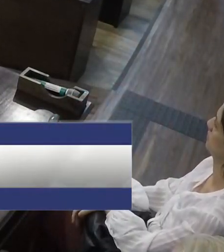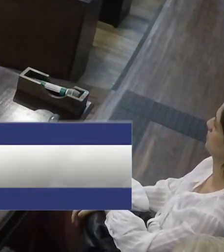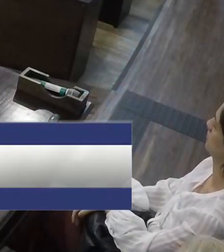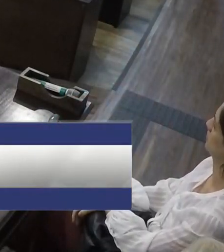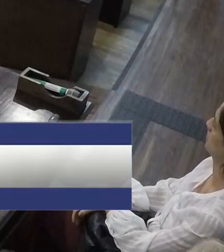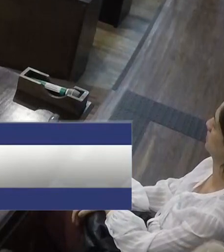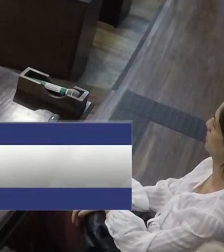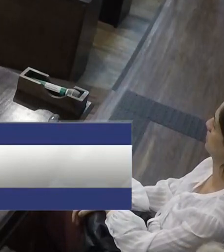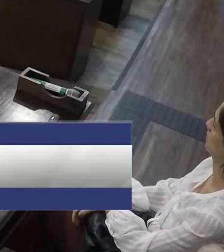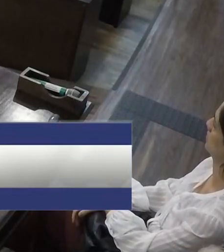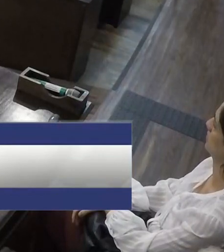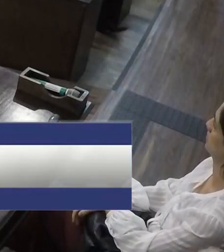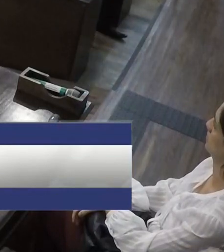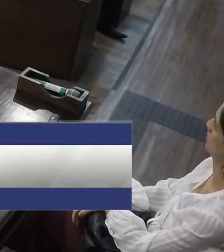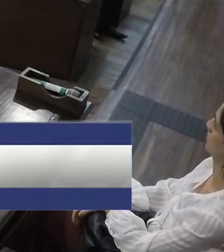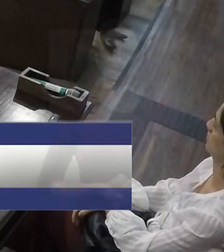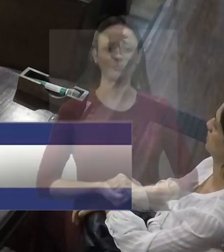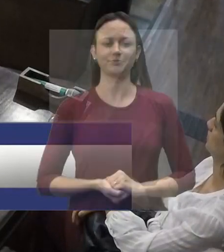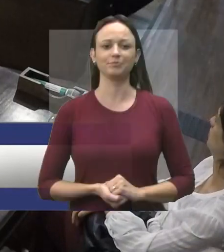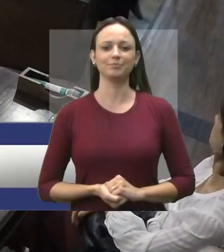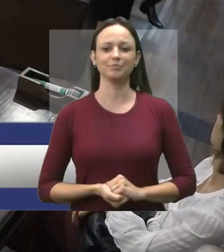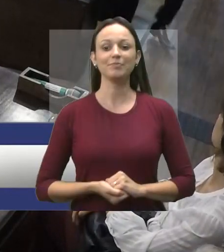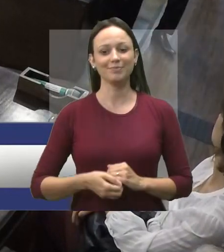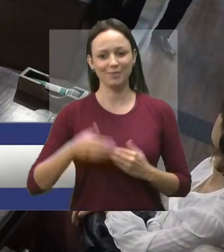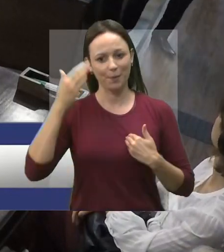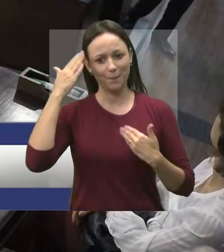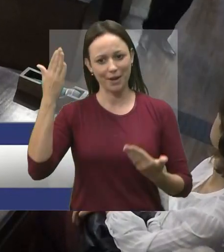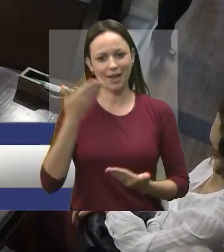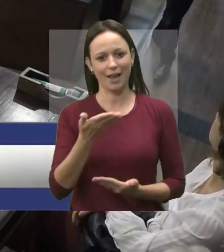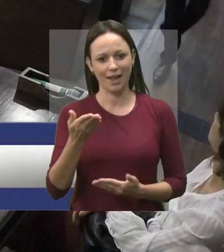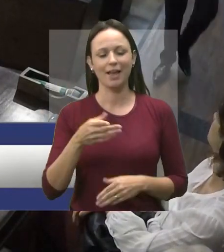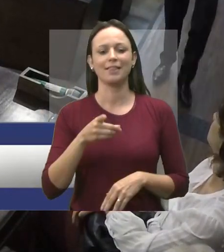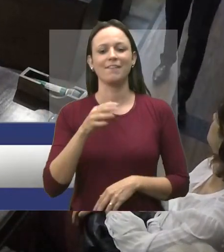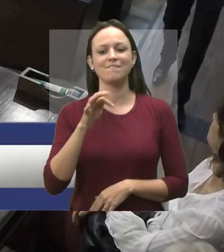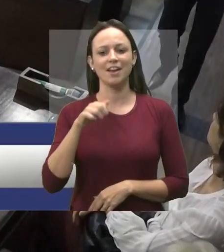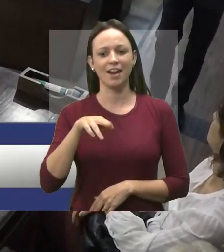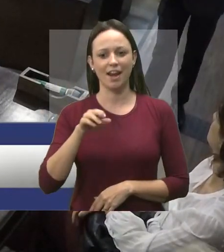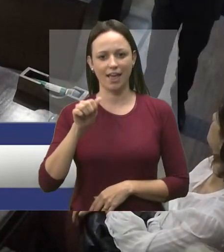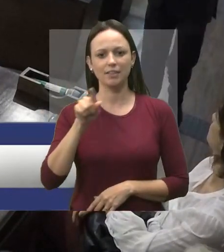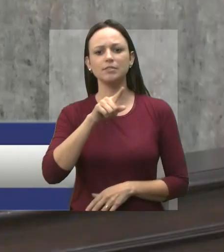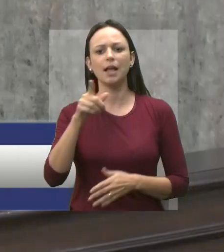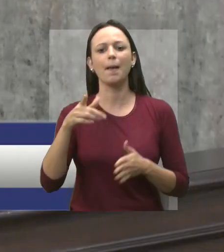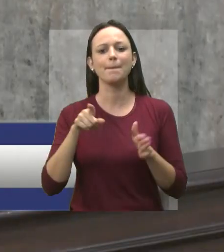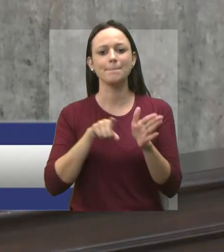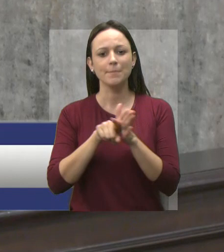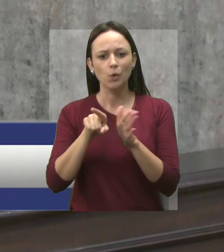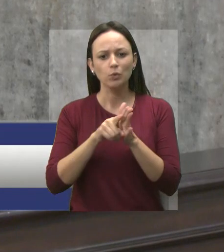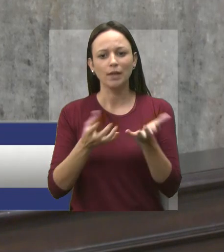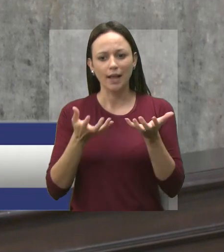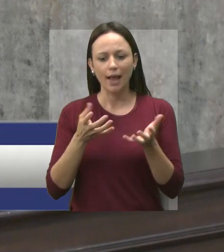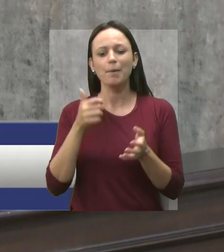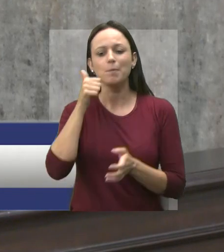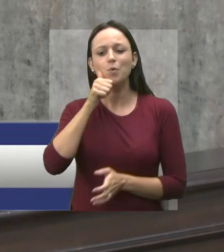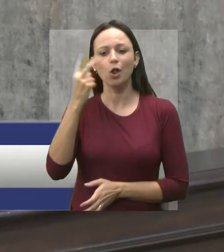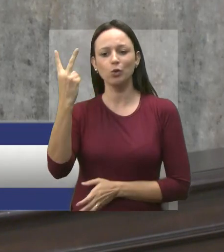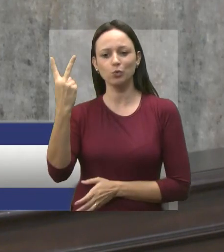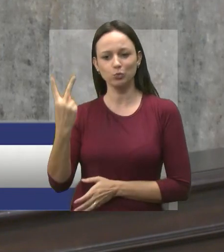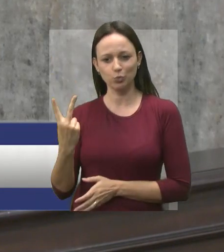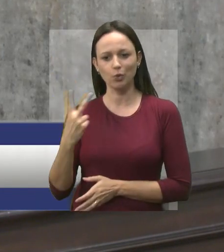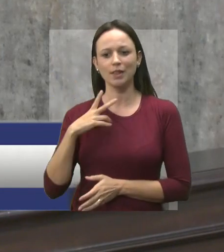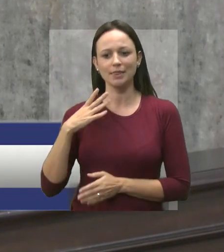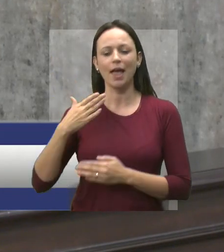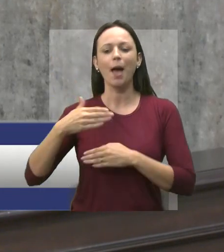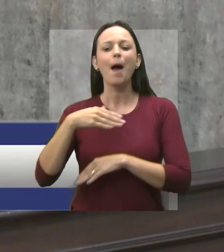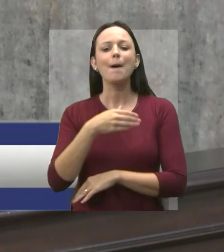Obrigado, doutora Fernanda. Lembrando, pessoal, que quem tiver pergunta, alguma dúvida, pode procurar as nossas servidoras que estão ali ao lado da